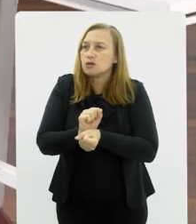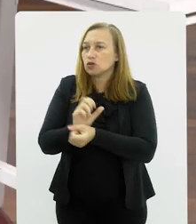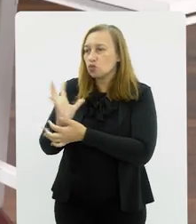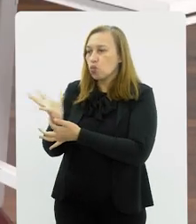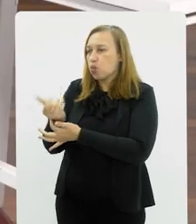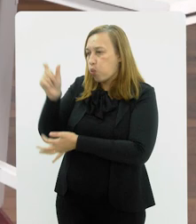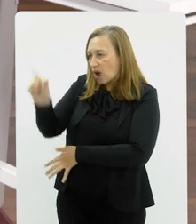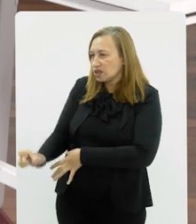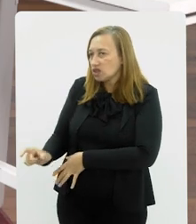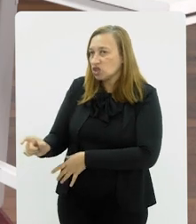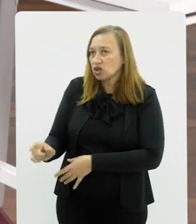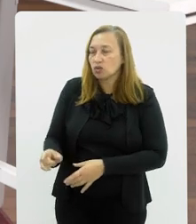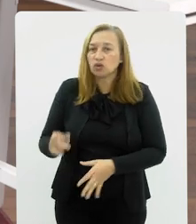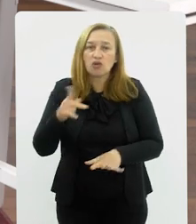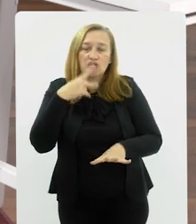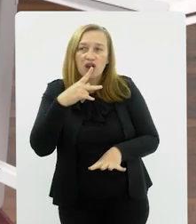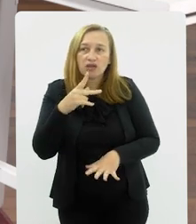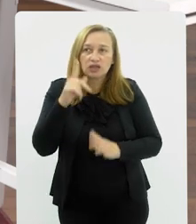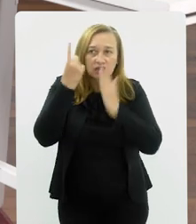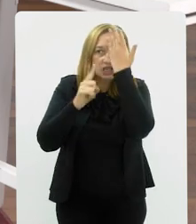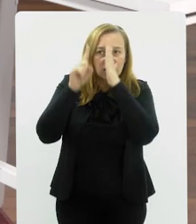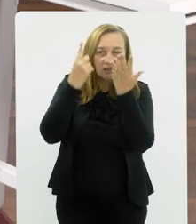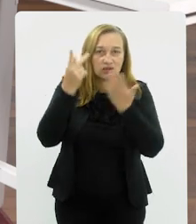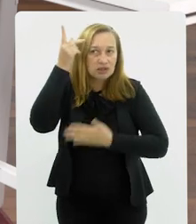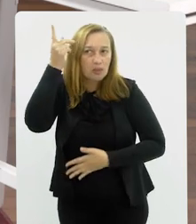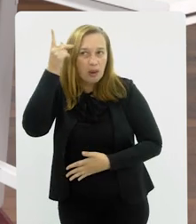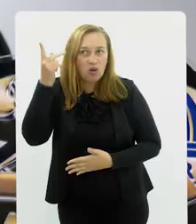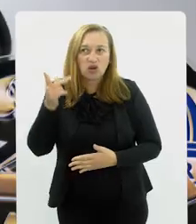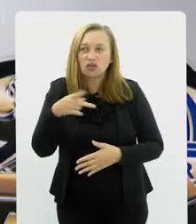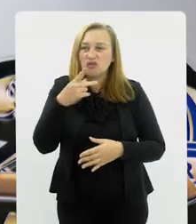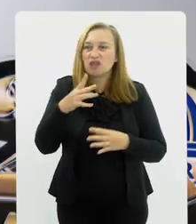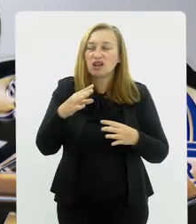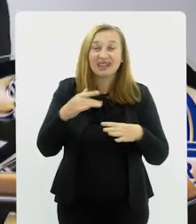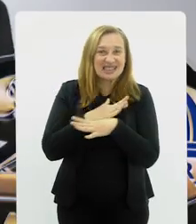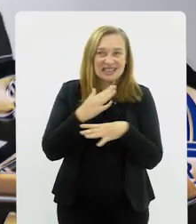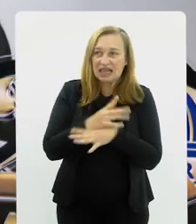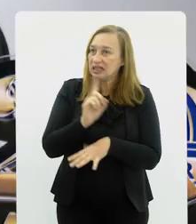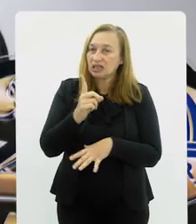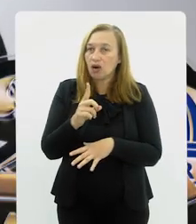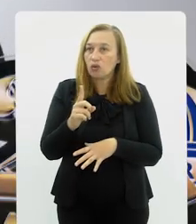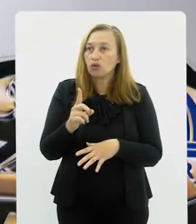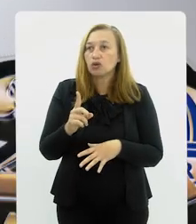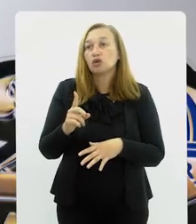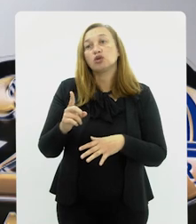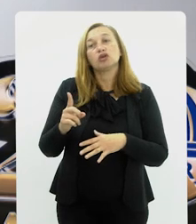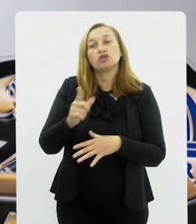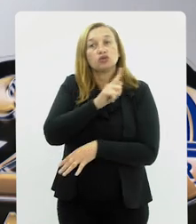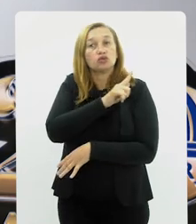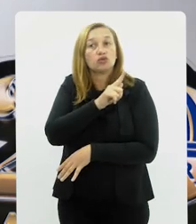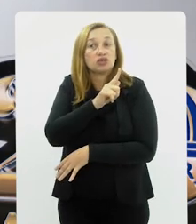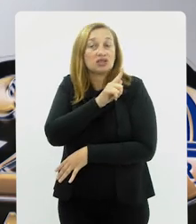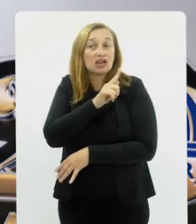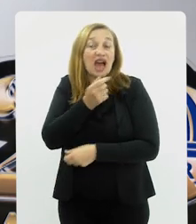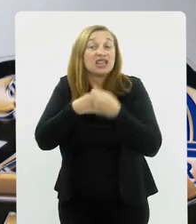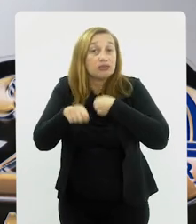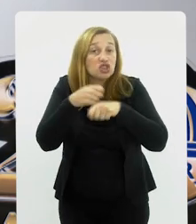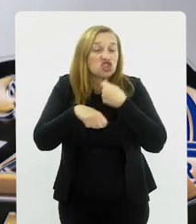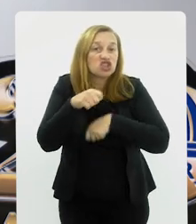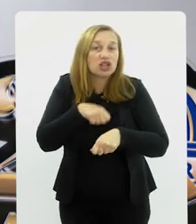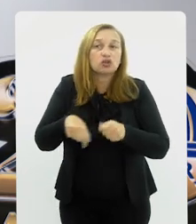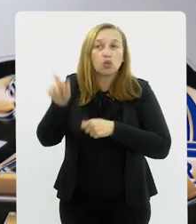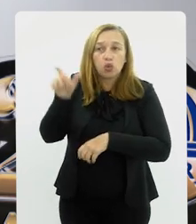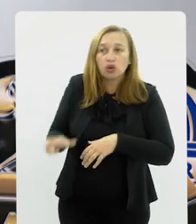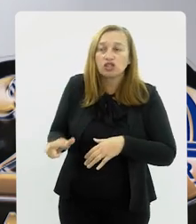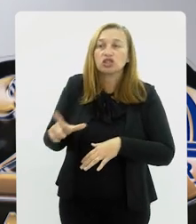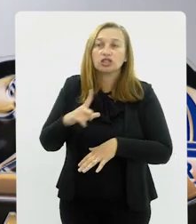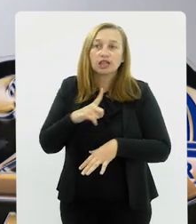demais o artista. Quando eu falo Carnaval de São Paulo, eu não falo especificamente da cidade, eu falo dos dirigentes. Os dirigentes